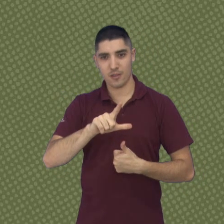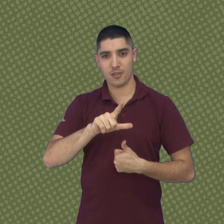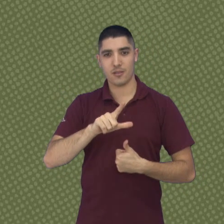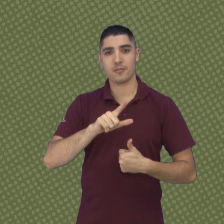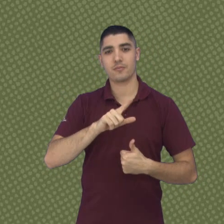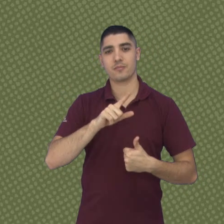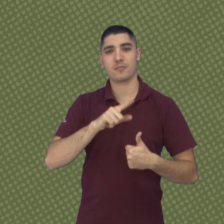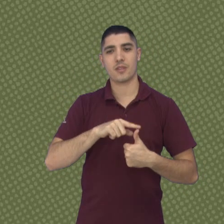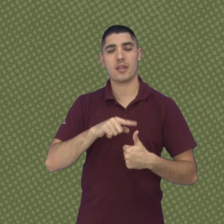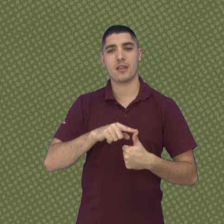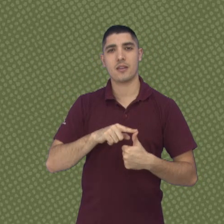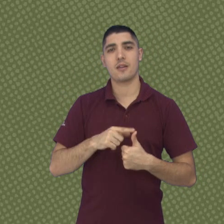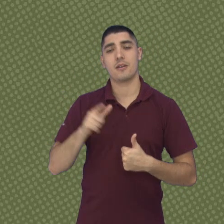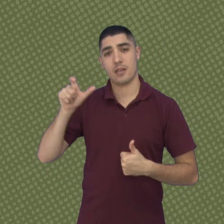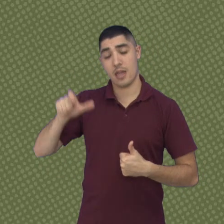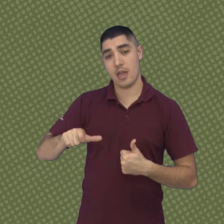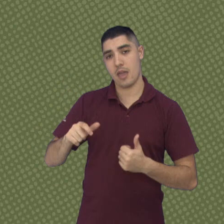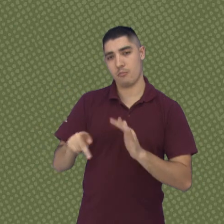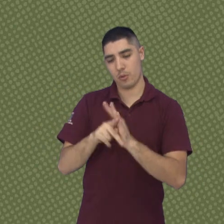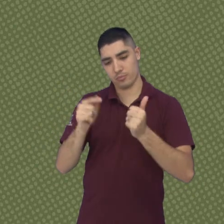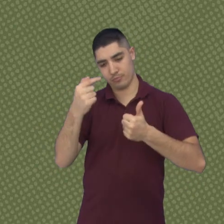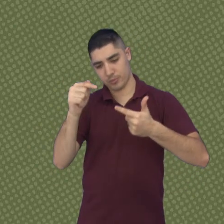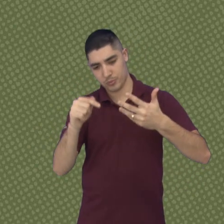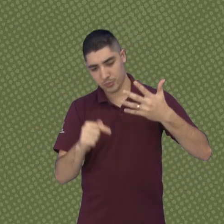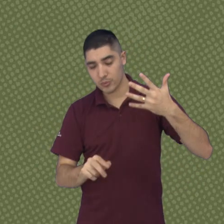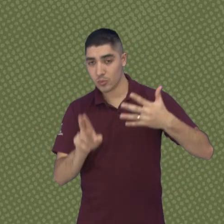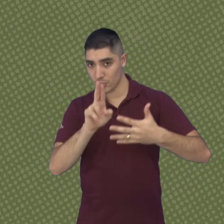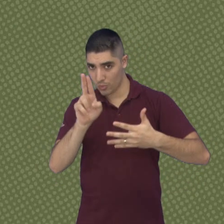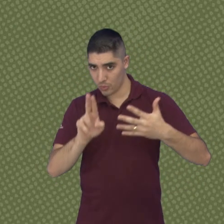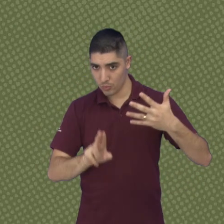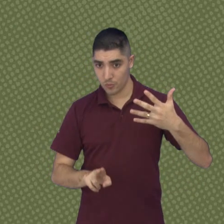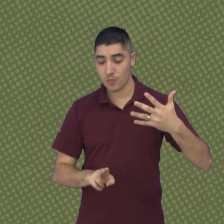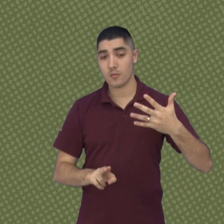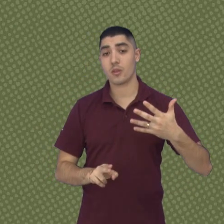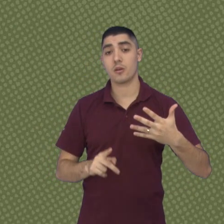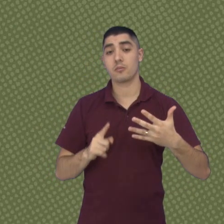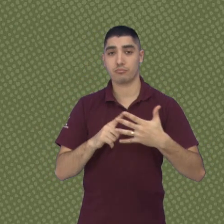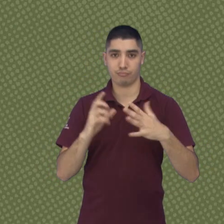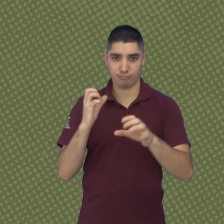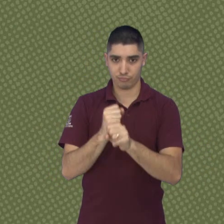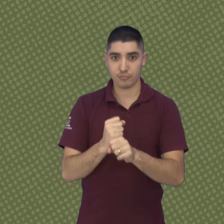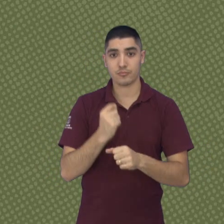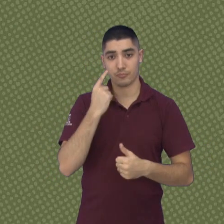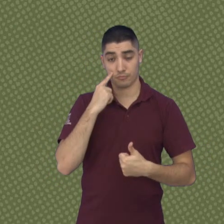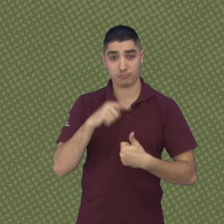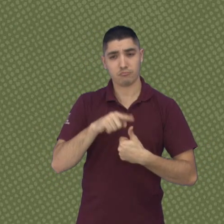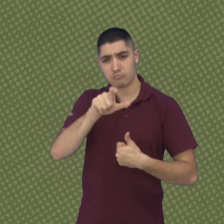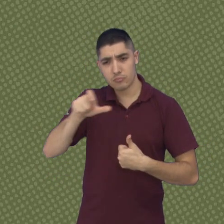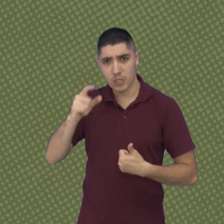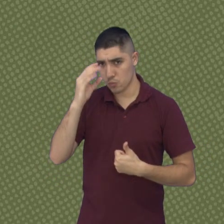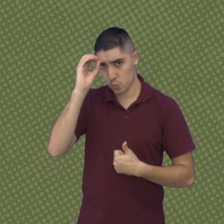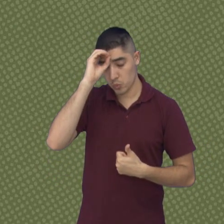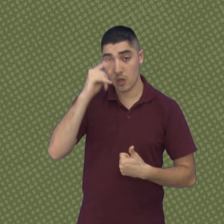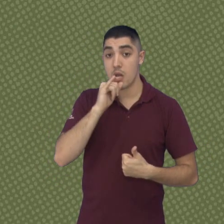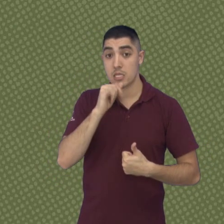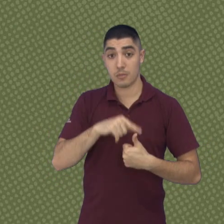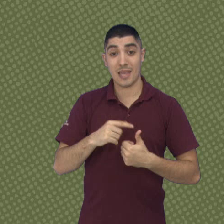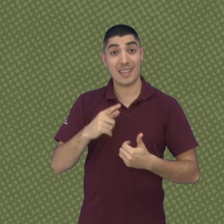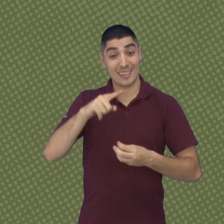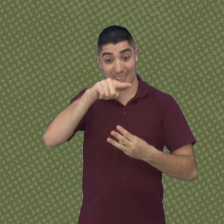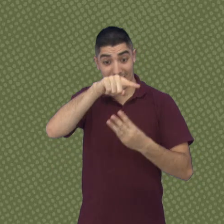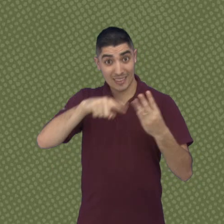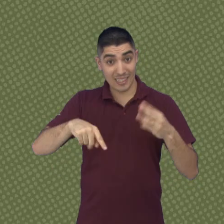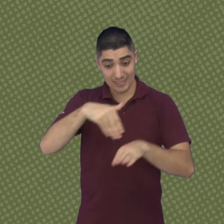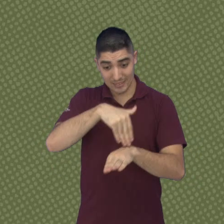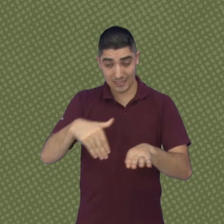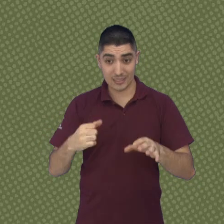no sentido de ser por ordem numérica, né? Não é por ordem de escalação. Mas para você que não está muito ligado, o São José vai jogar com 3 zagueiros,